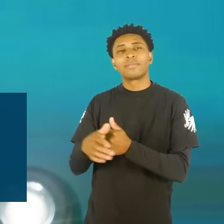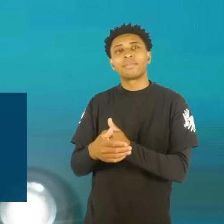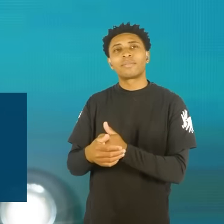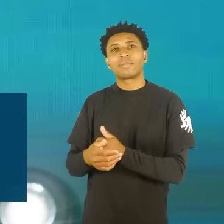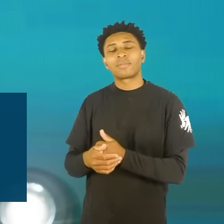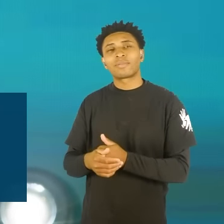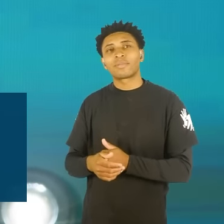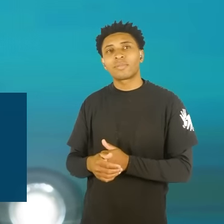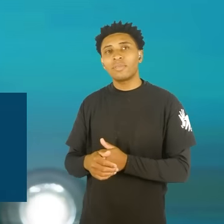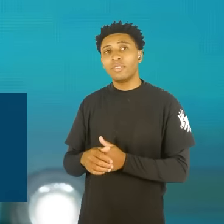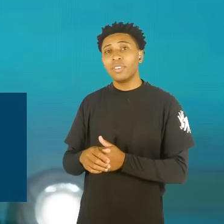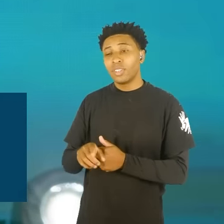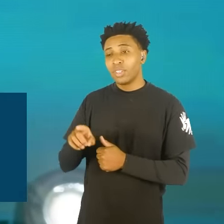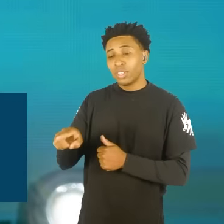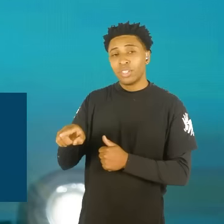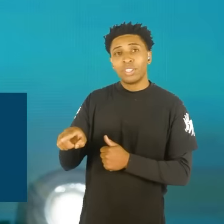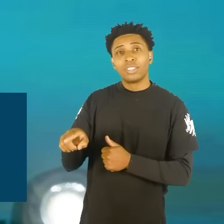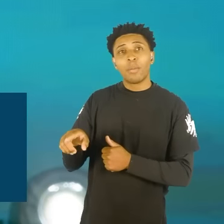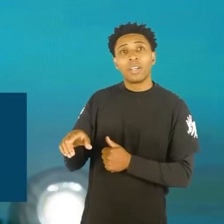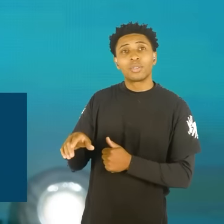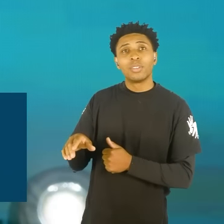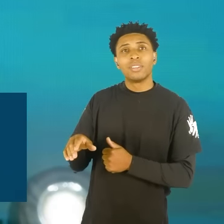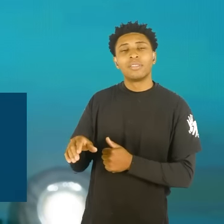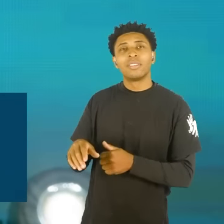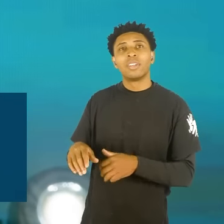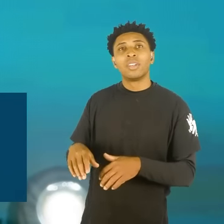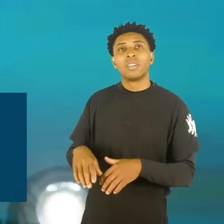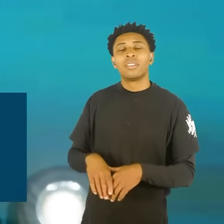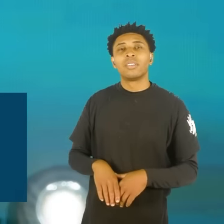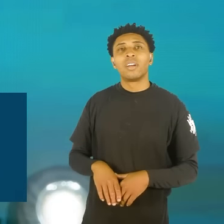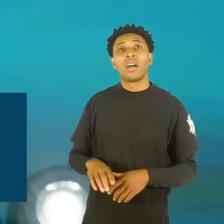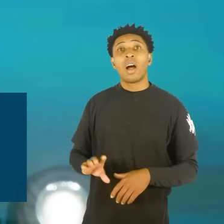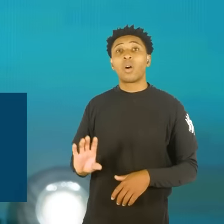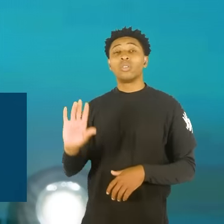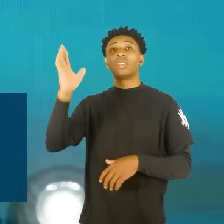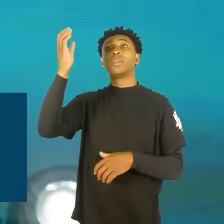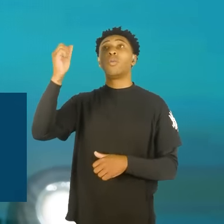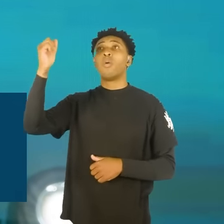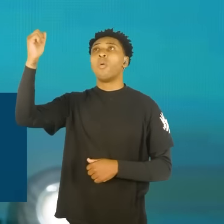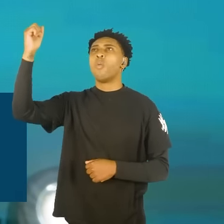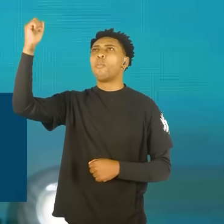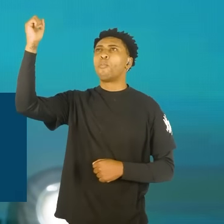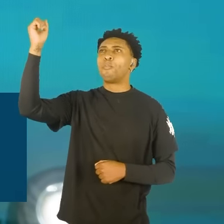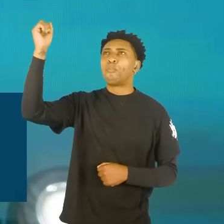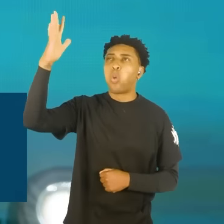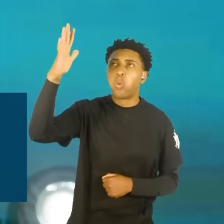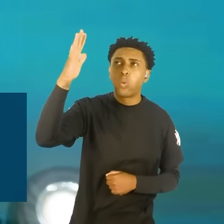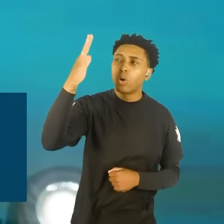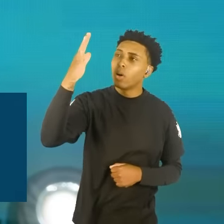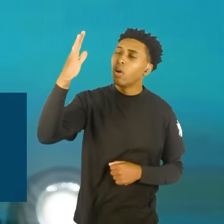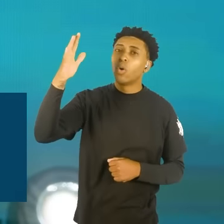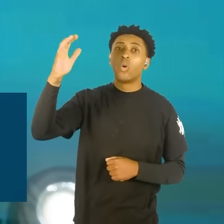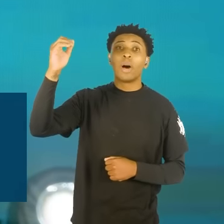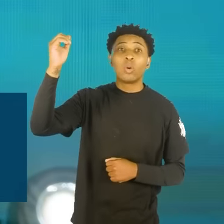se aproximava de Damasco, de repente, brilhou ao redor dele uma luz que